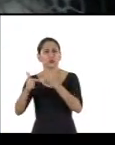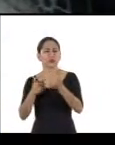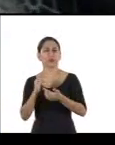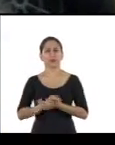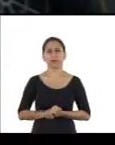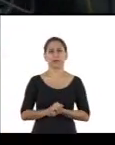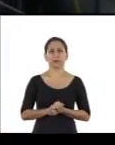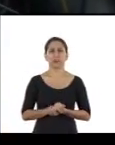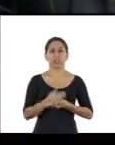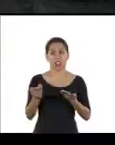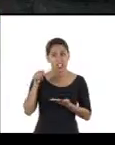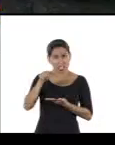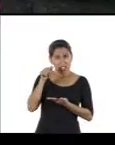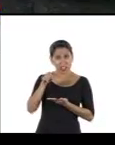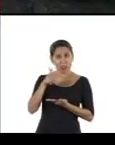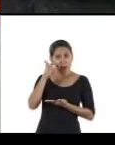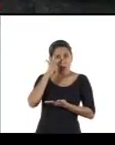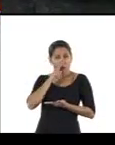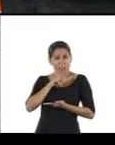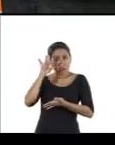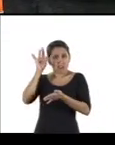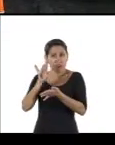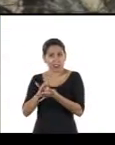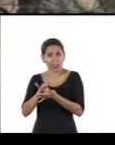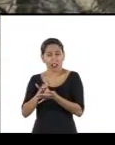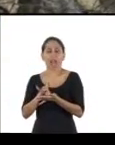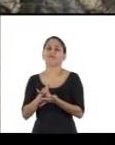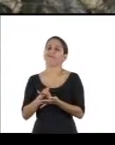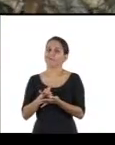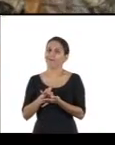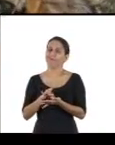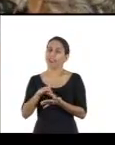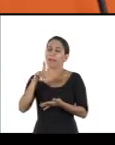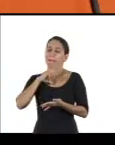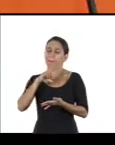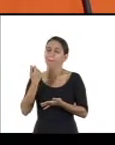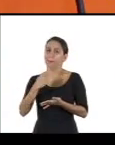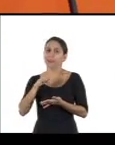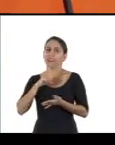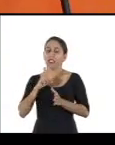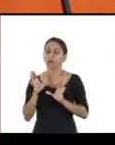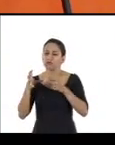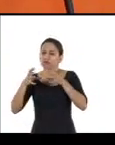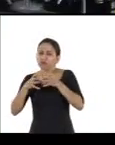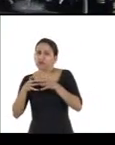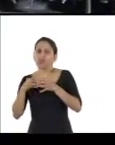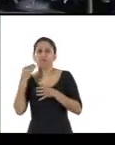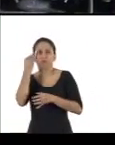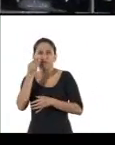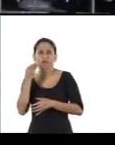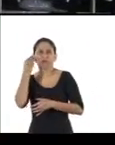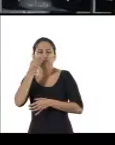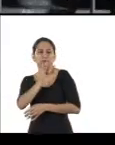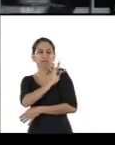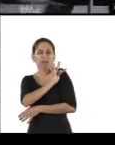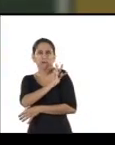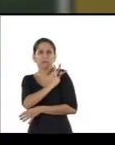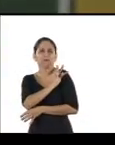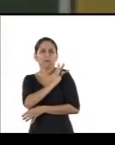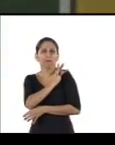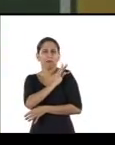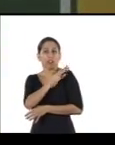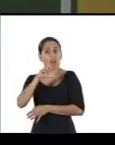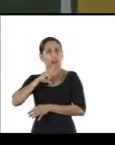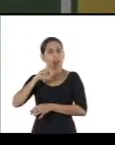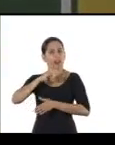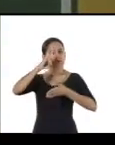para funcionar de maneira correta, esses equipamentos exigem uma equipe técnica especializada que se orienta a partir da